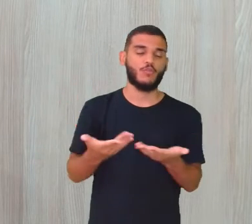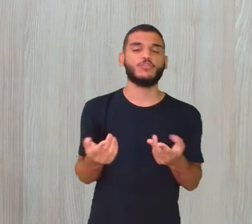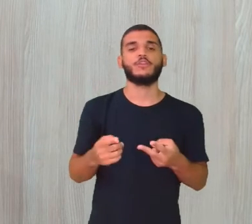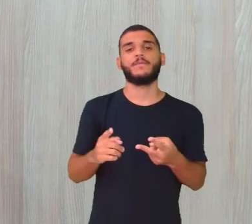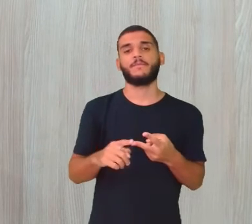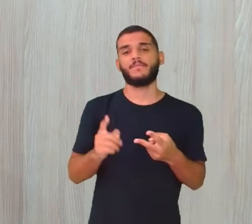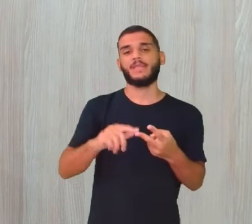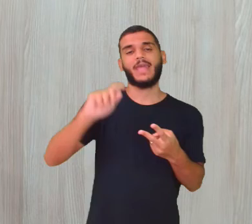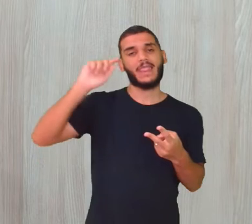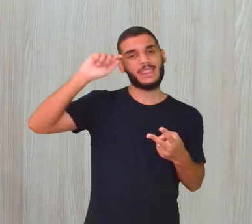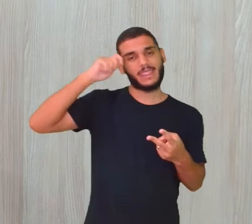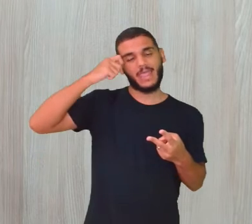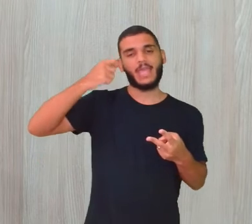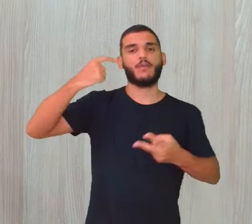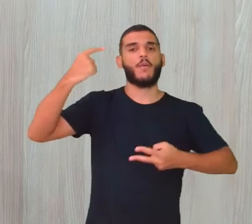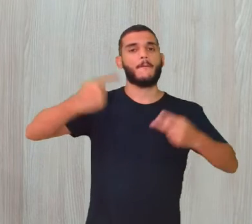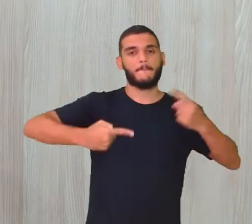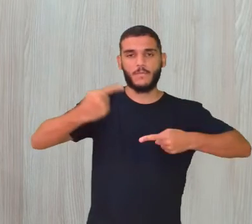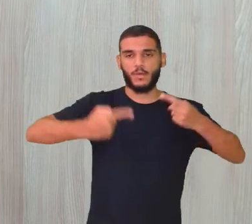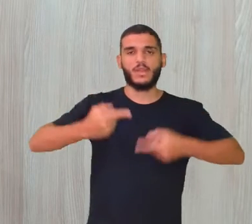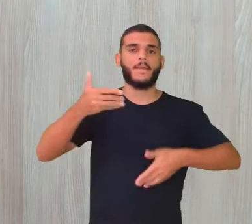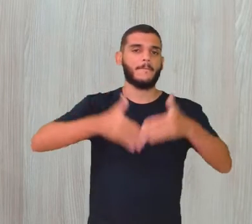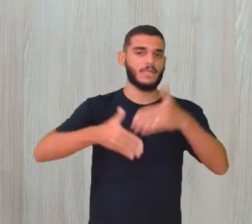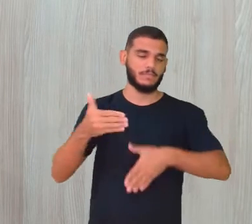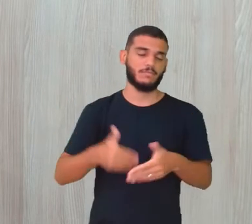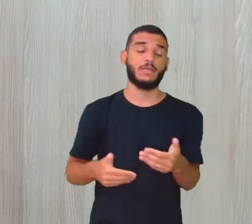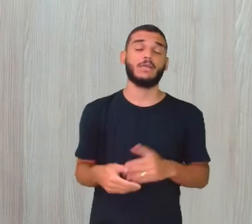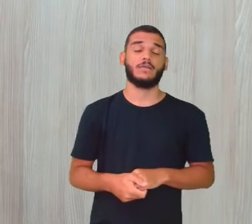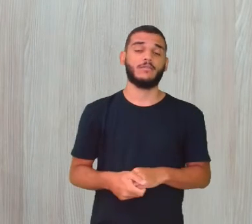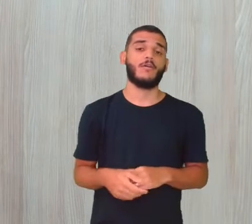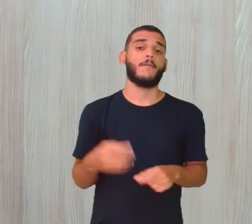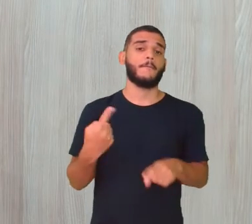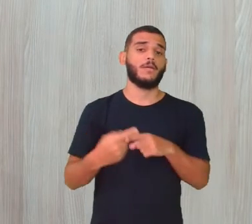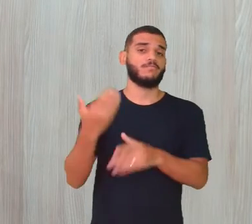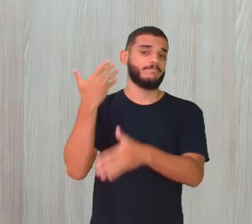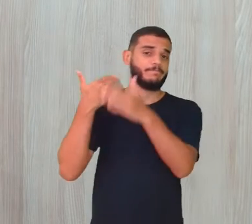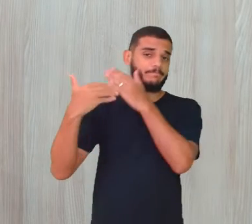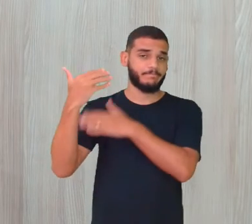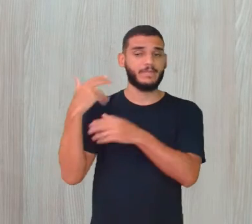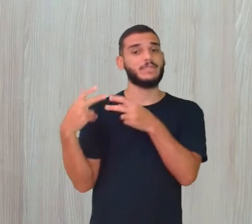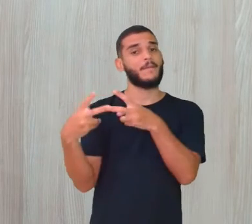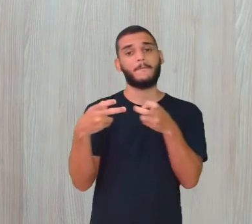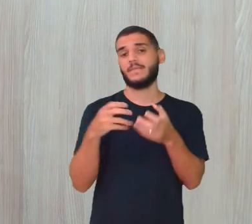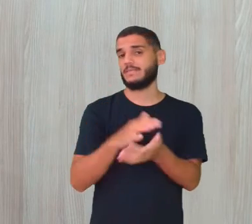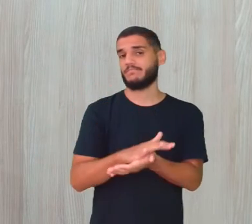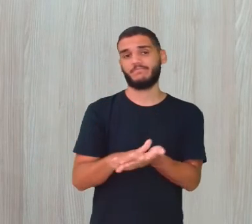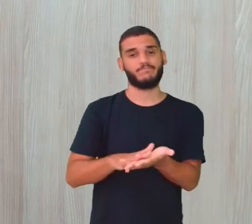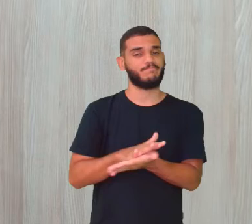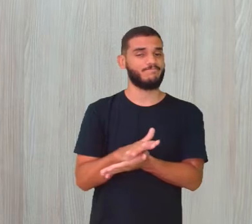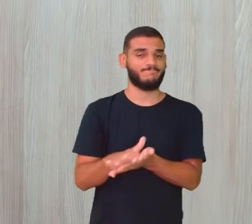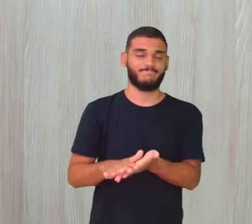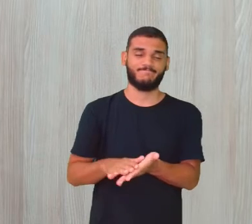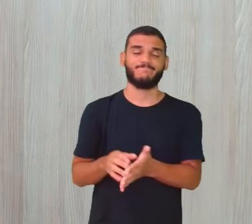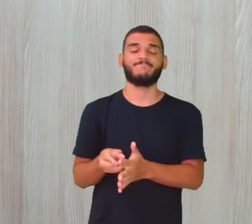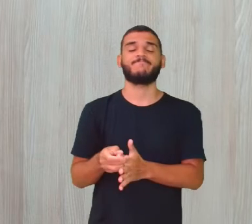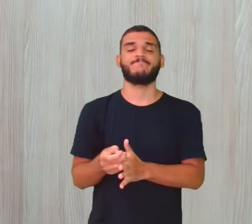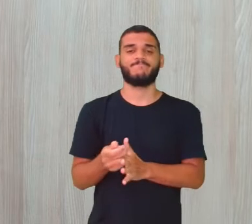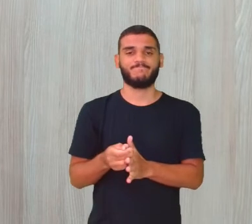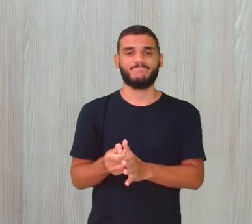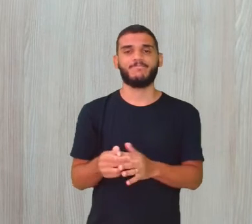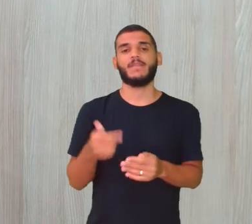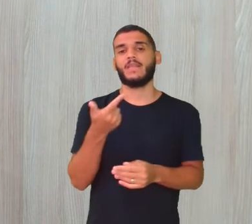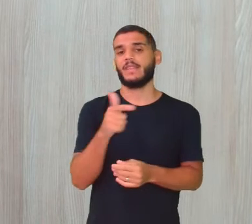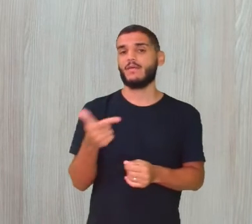política, o que a gente também por muito tempo não observava. Então, quando a gente está falando dessa reparação histórica,